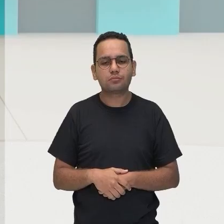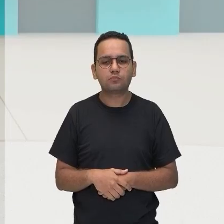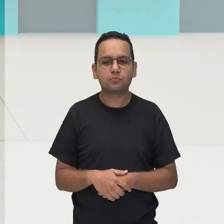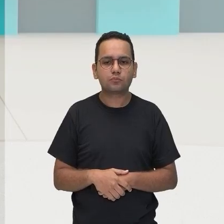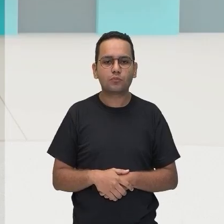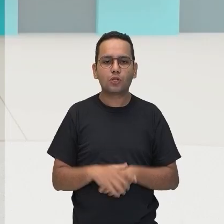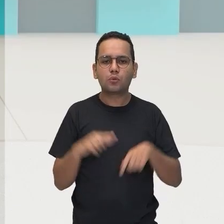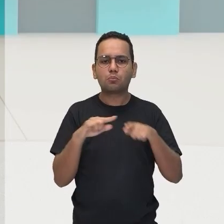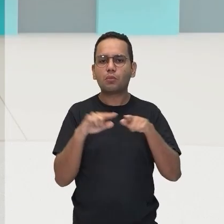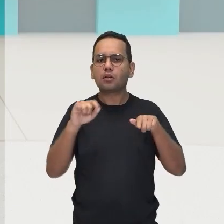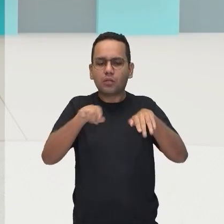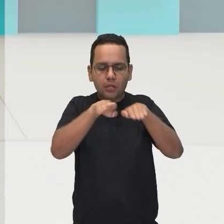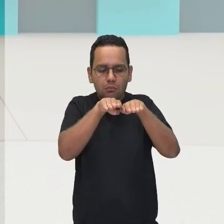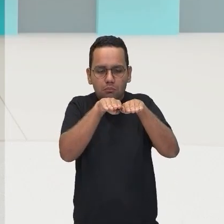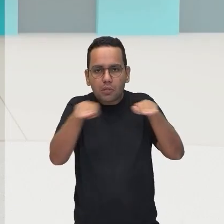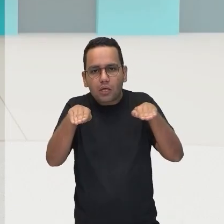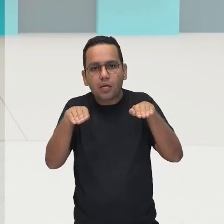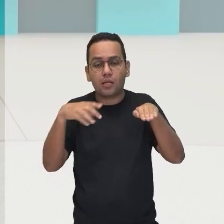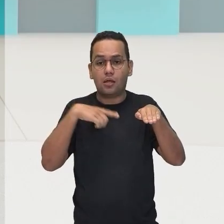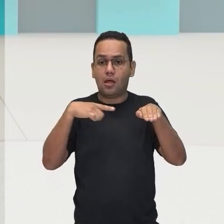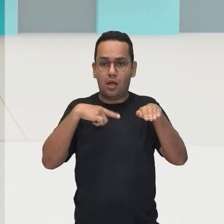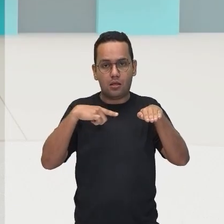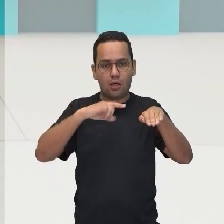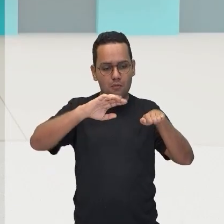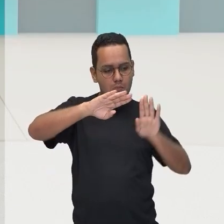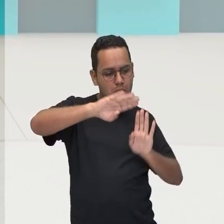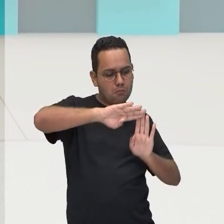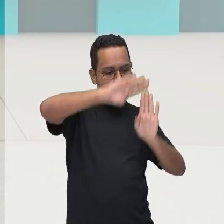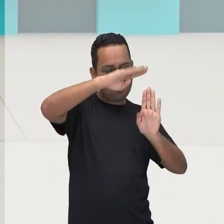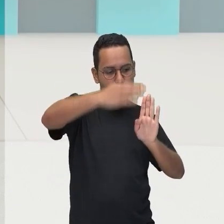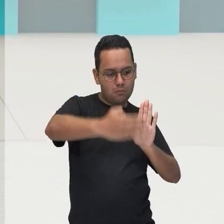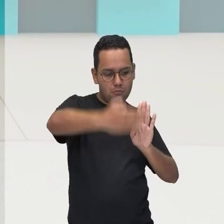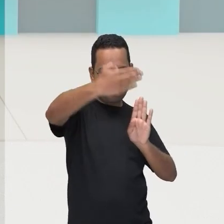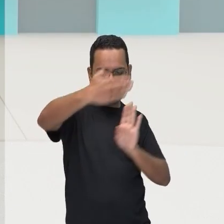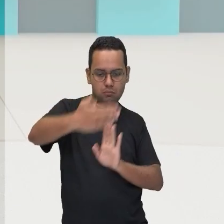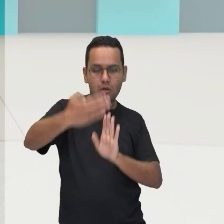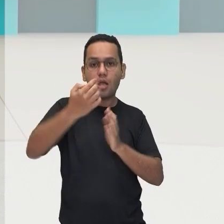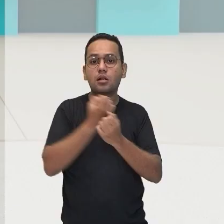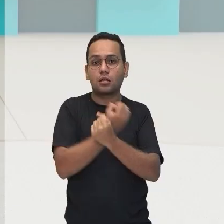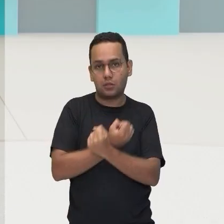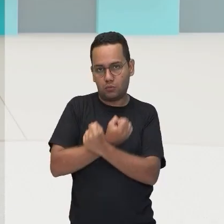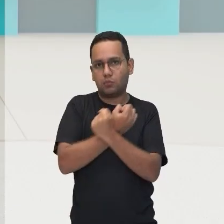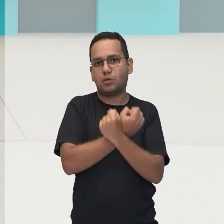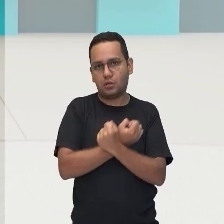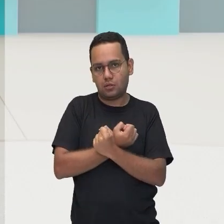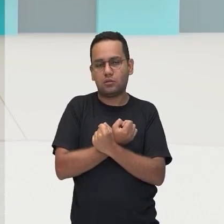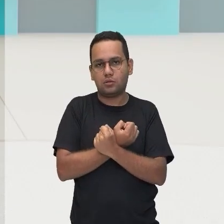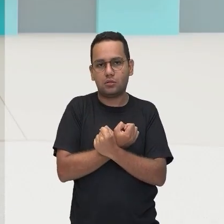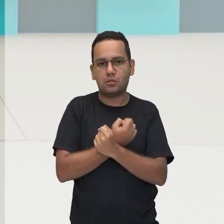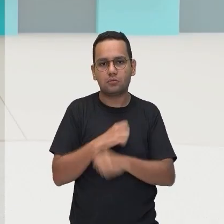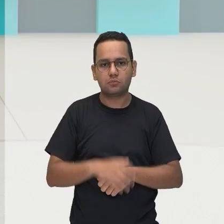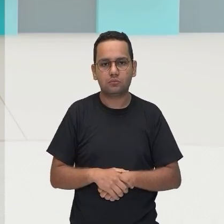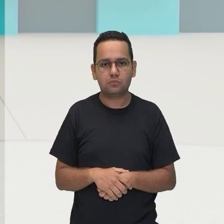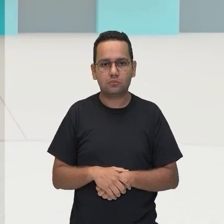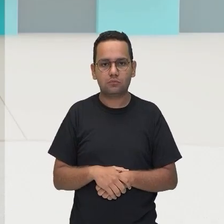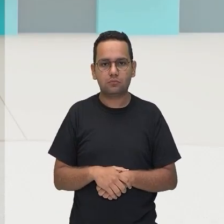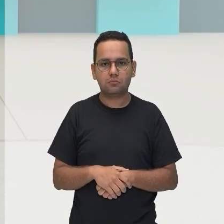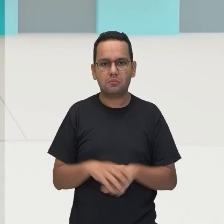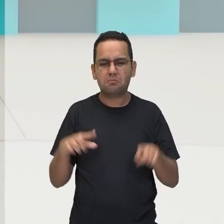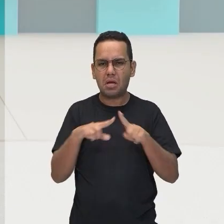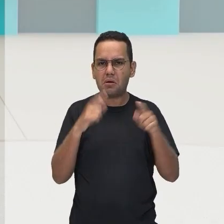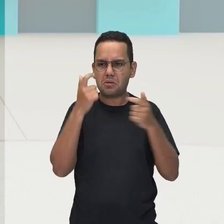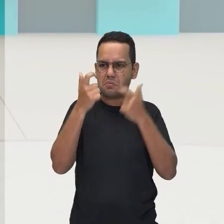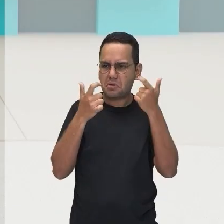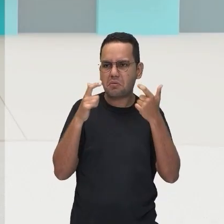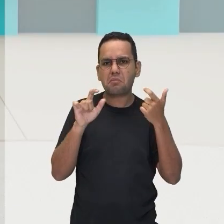ser mais plana, vai ter ali o apoio lateral nessa passagem, que vai facilitar, você não vai se preocupar